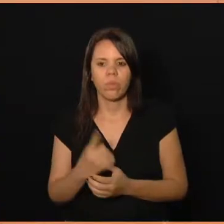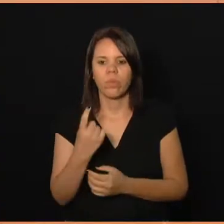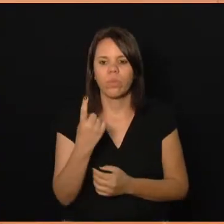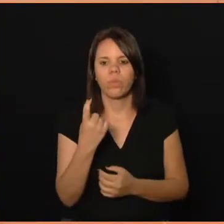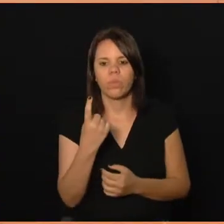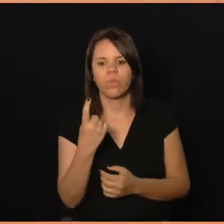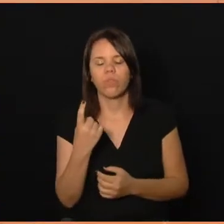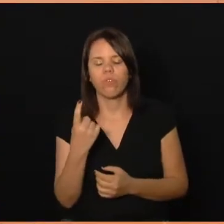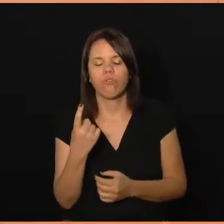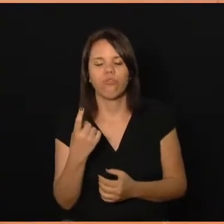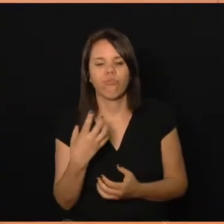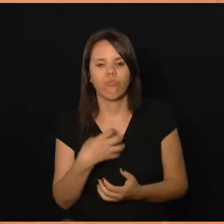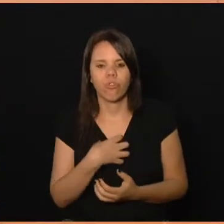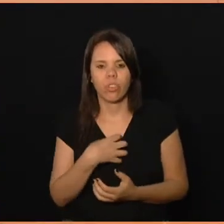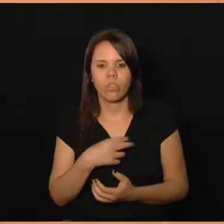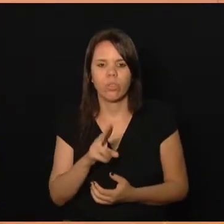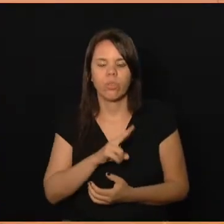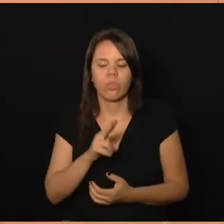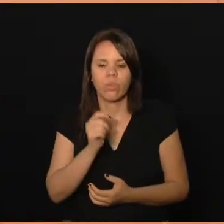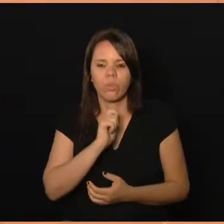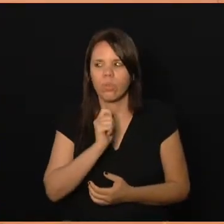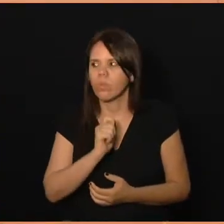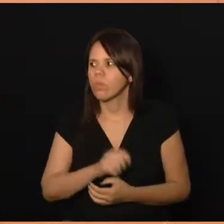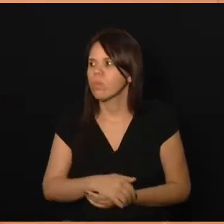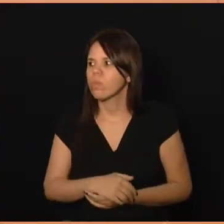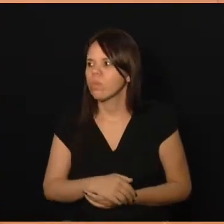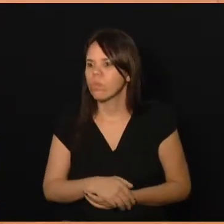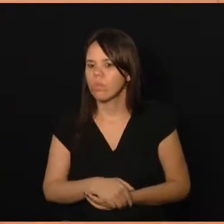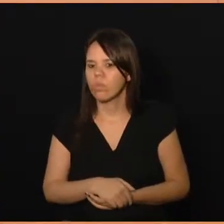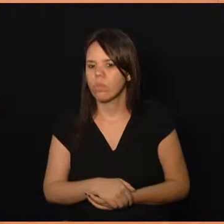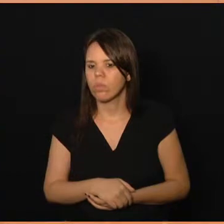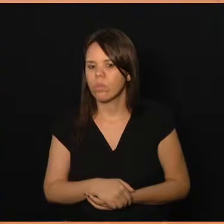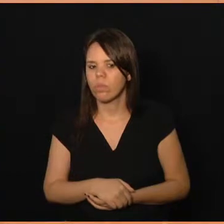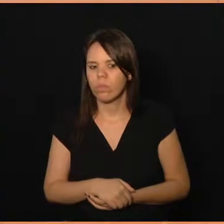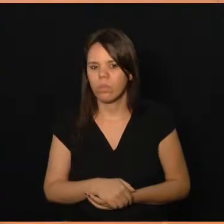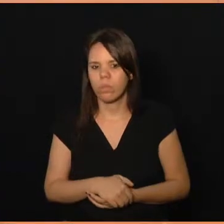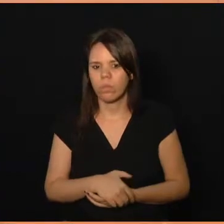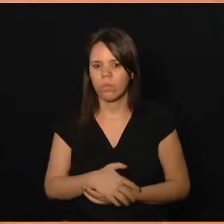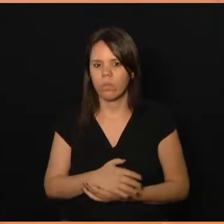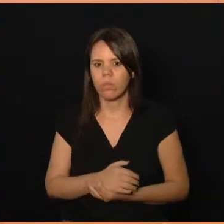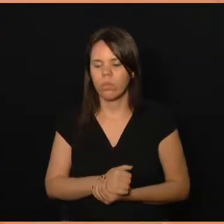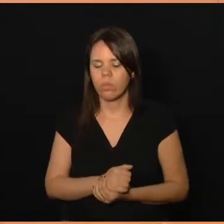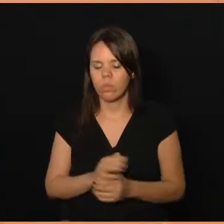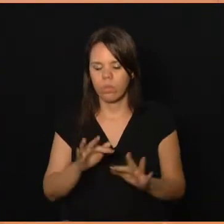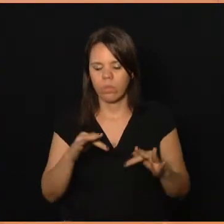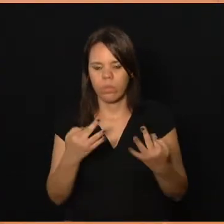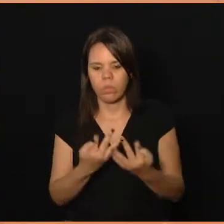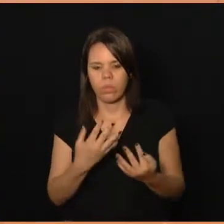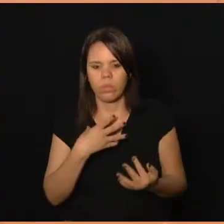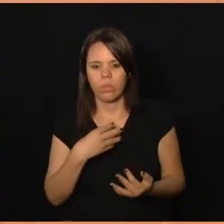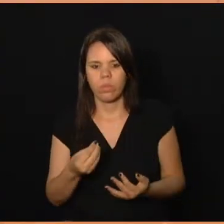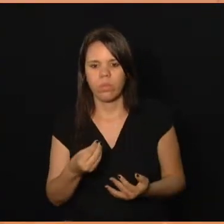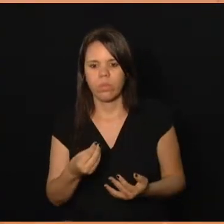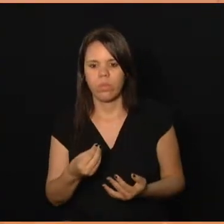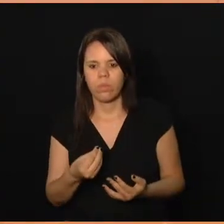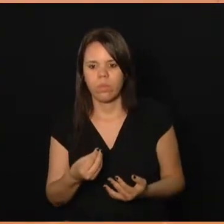vez o uso da maconha, por exemplo, ou de qualquer outra droga, de um parente, de um filho, seja quem